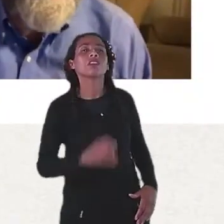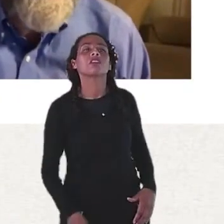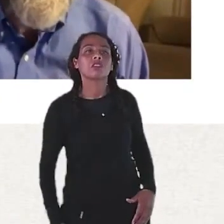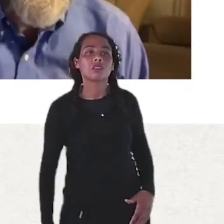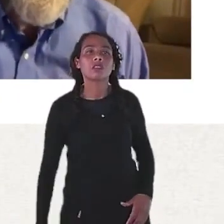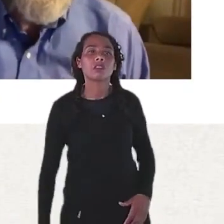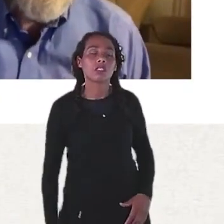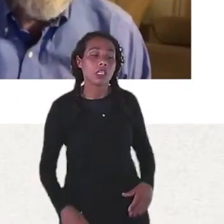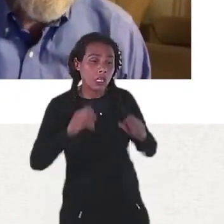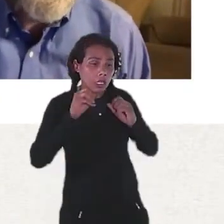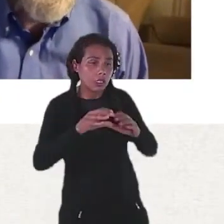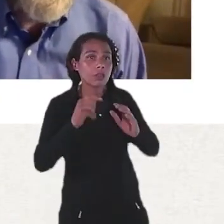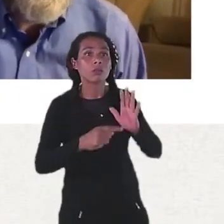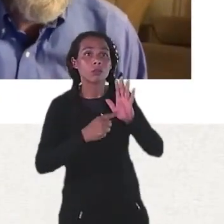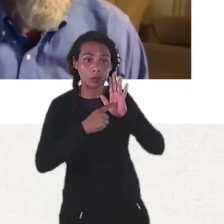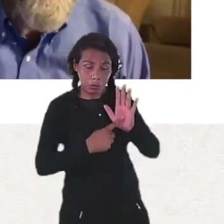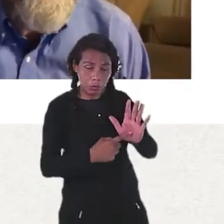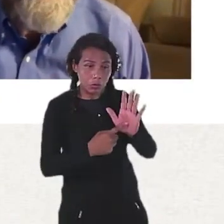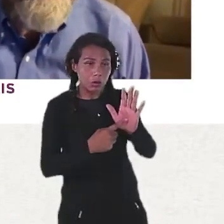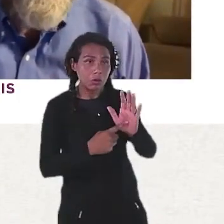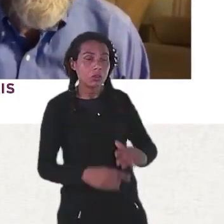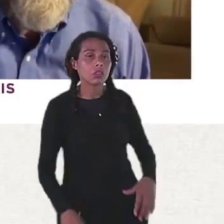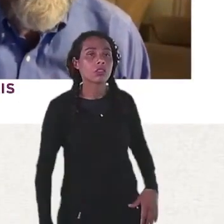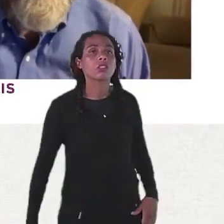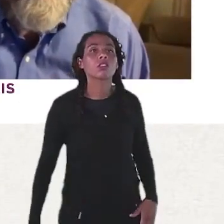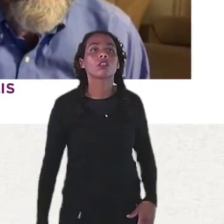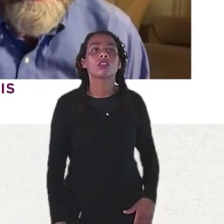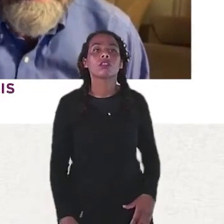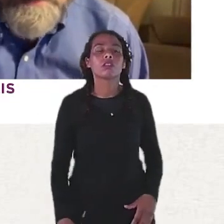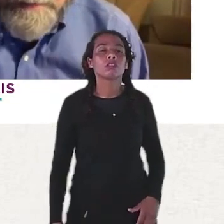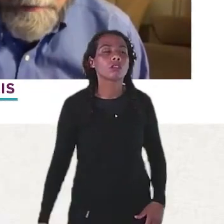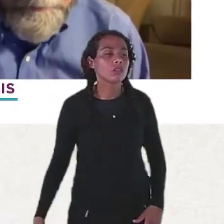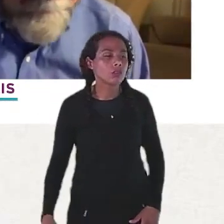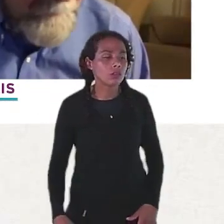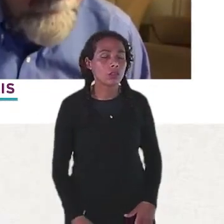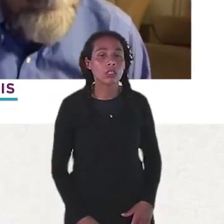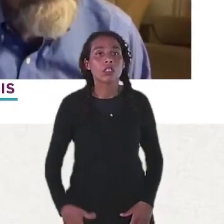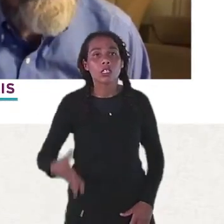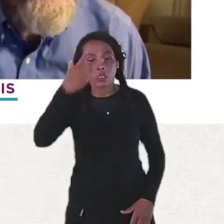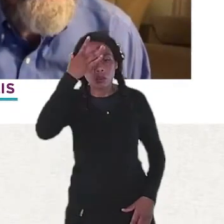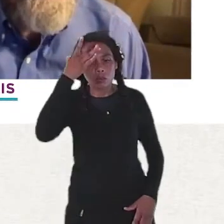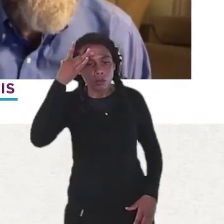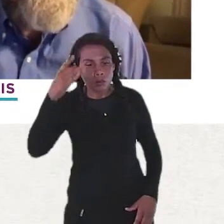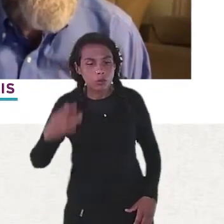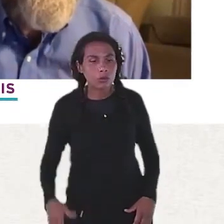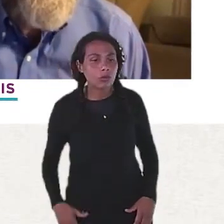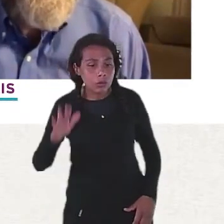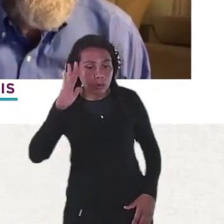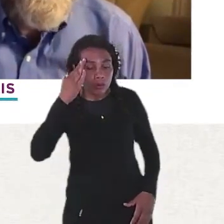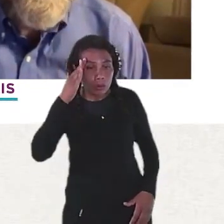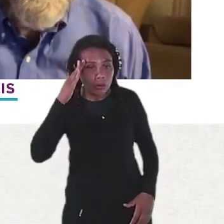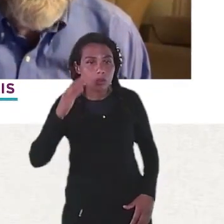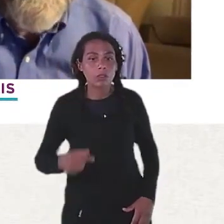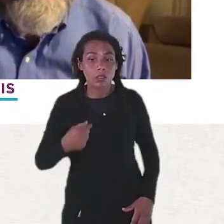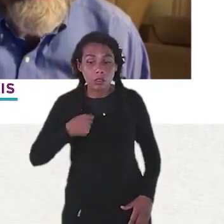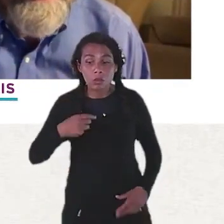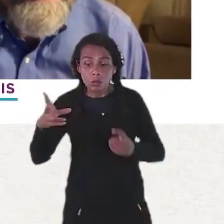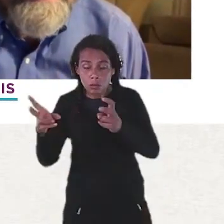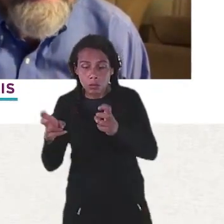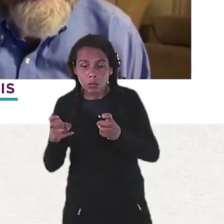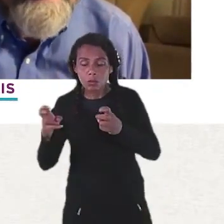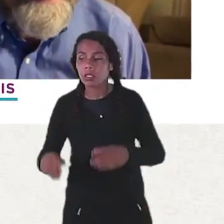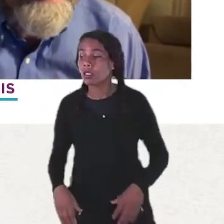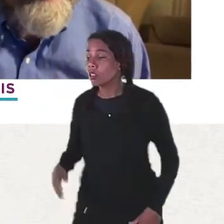sinfonias, porque ninguém imagina o som, né? E é um som o meu... Eu lembro, você me mostrou. O meu